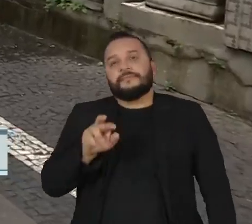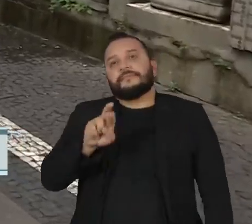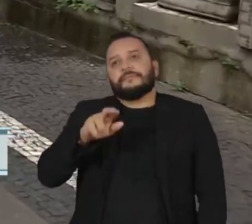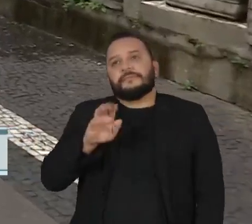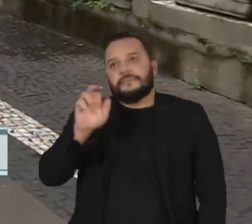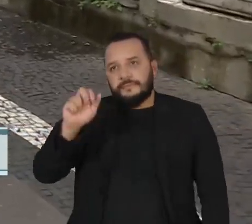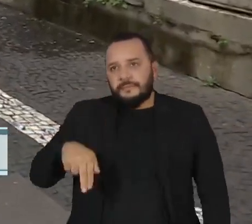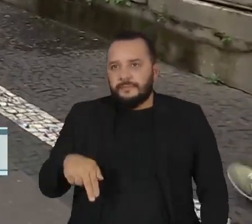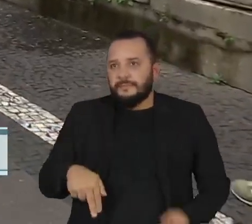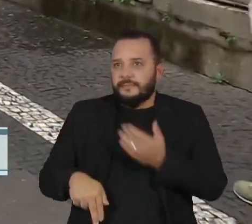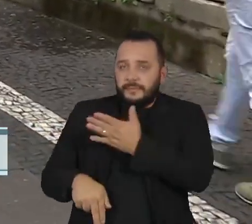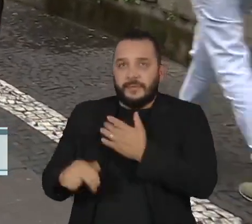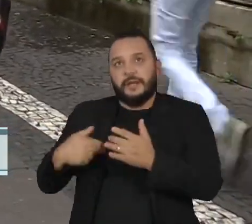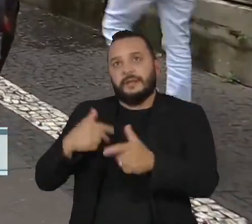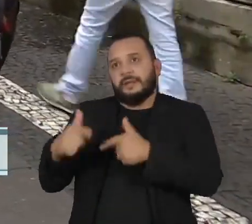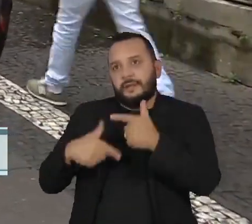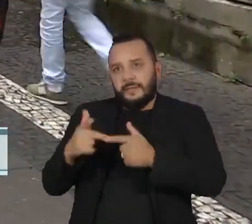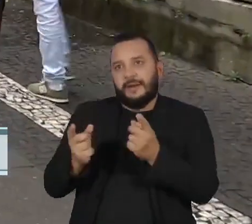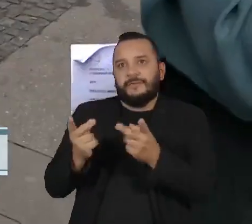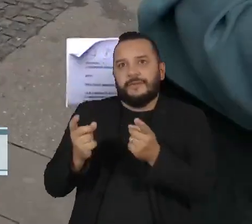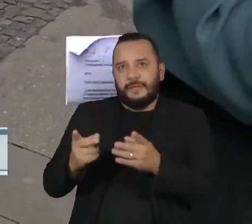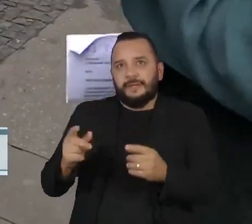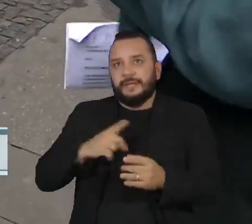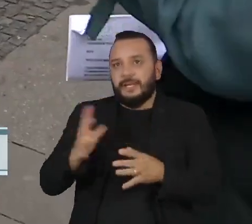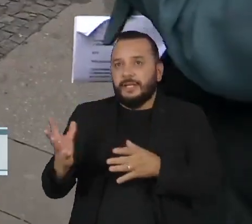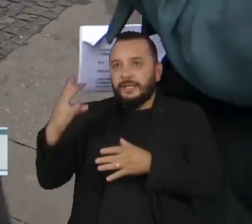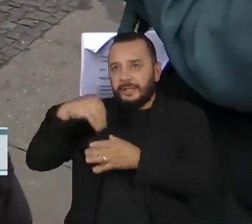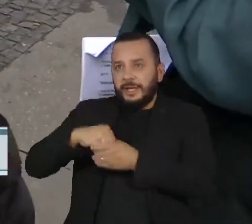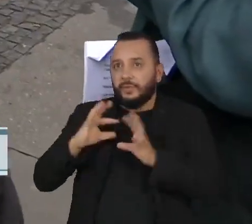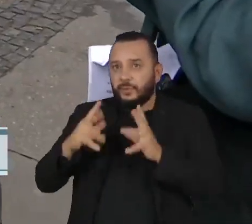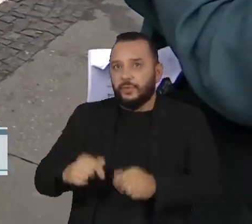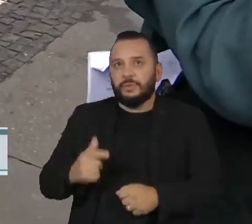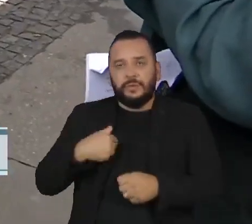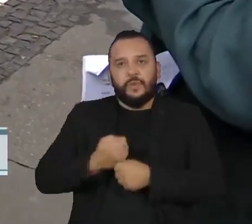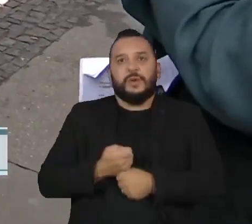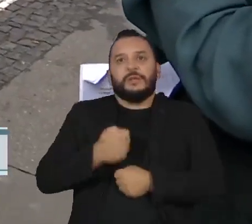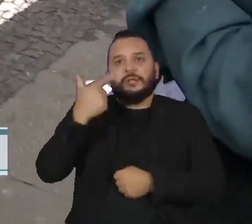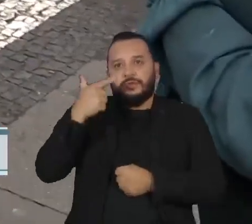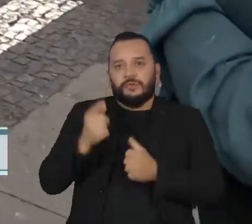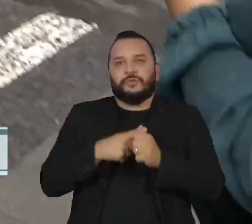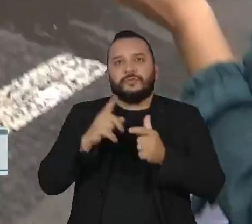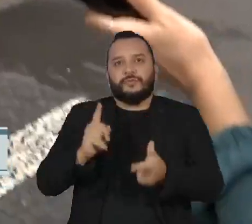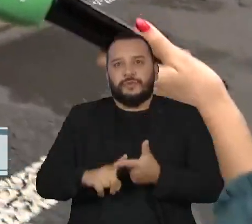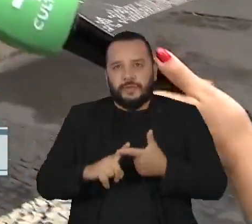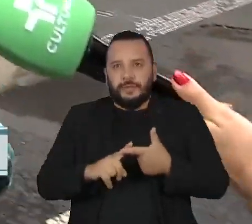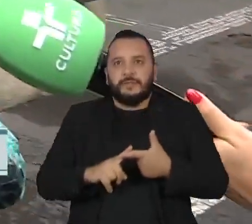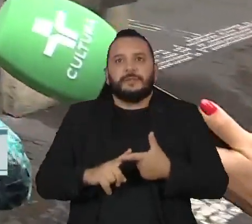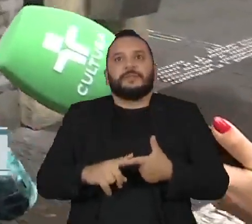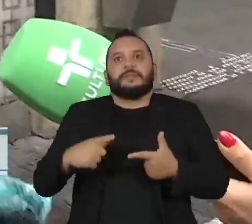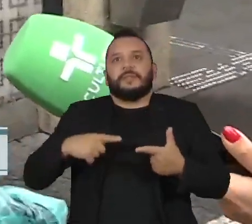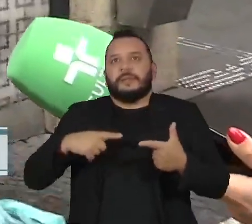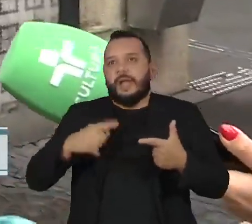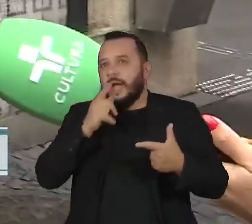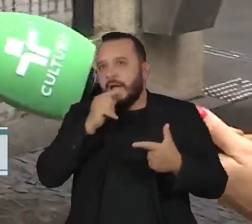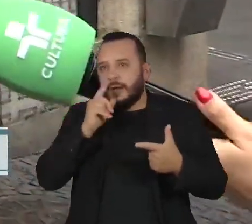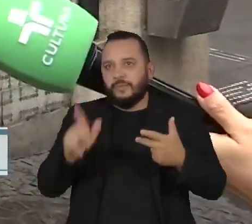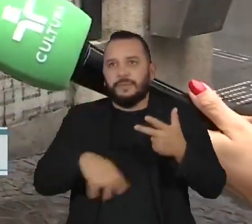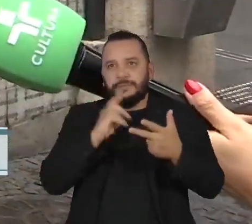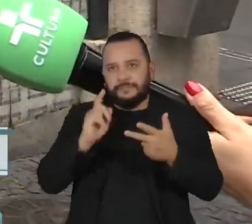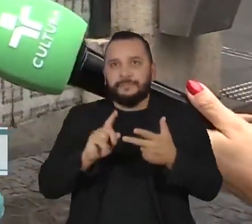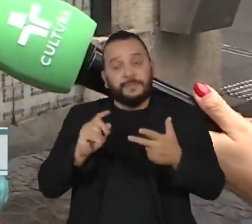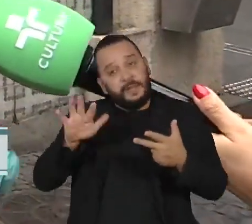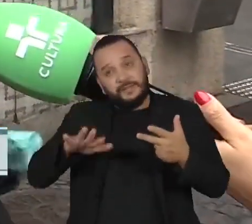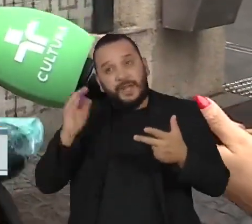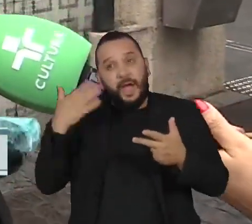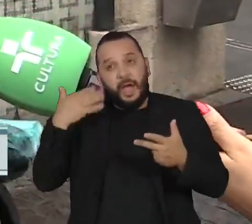um promotor de vendas prevenido. Aqui guarda-chuva, né? Coloquei nessa colinha, aí tem uma água, que às